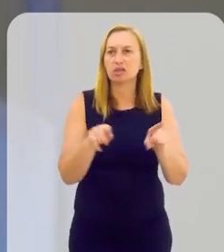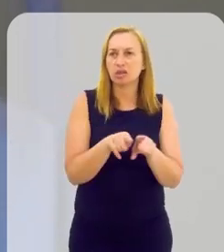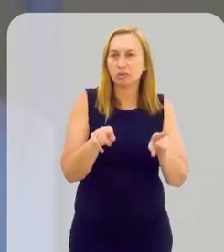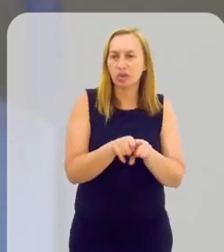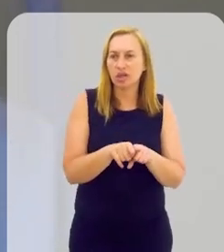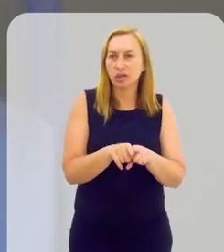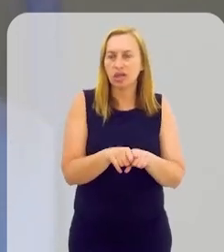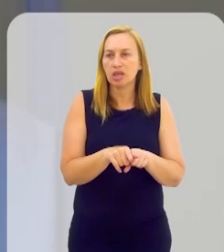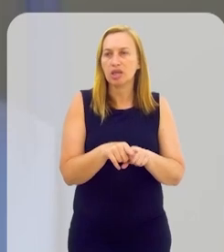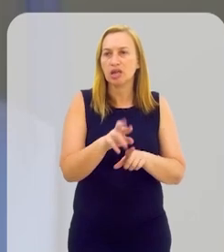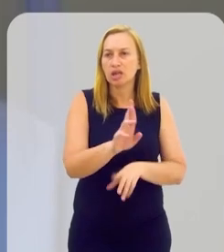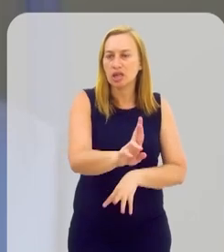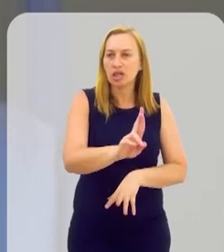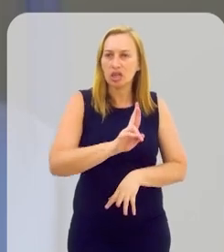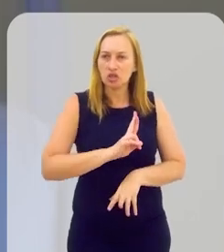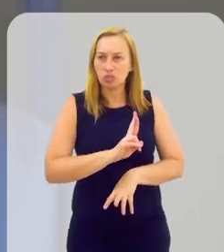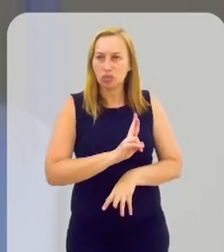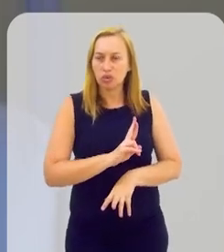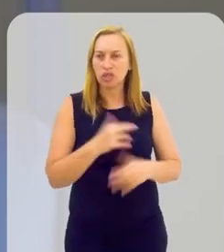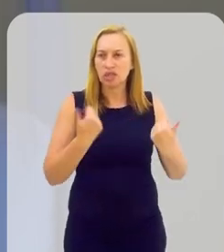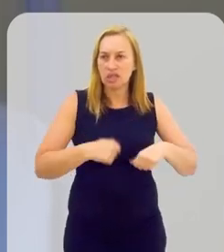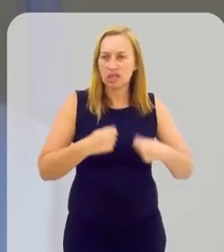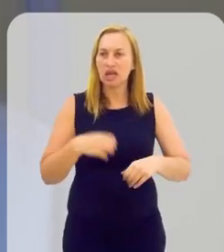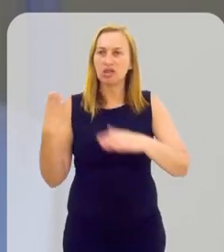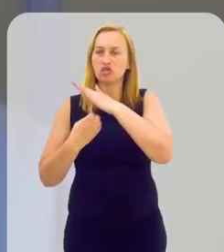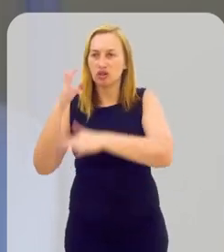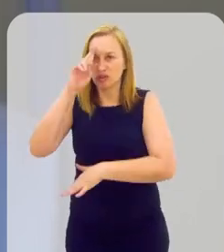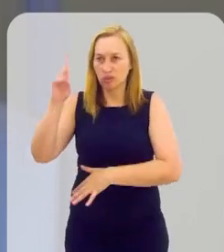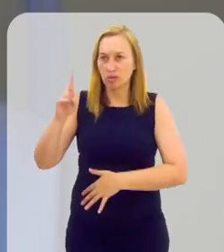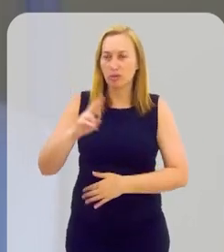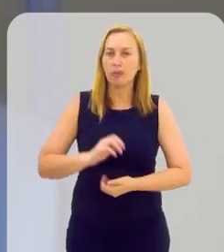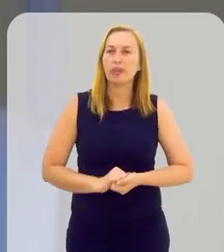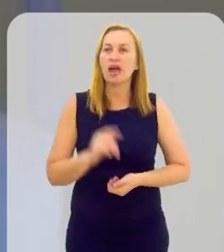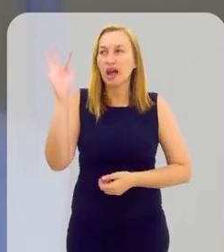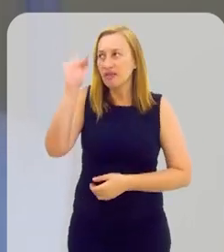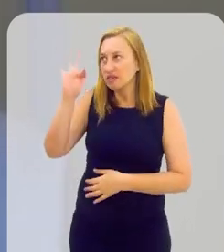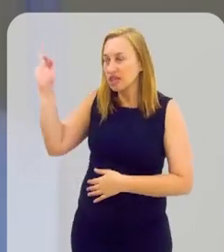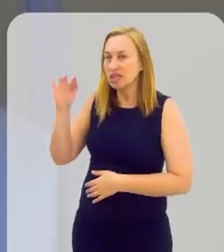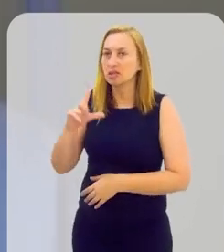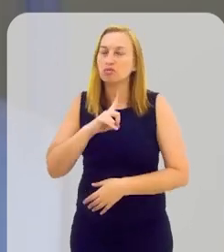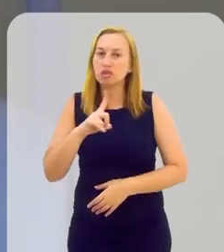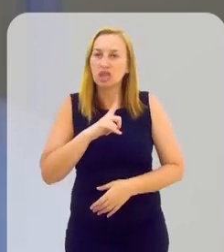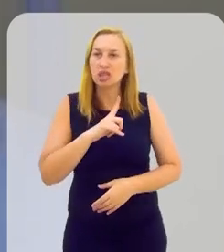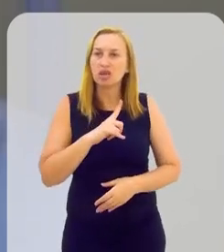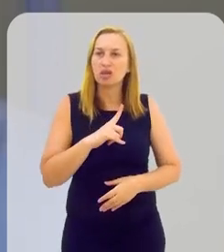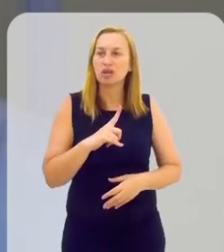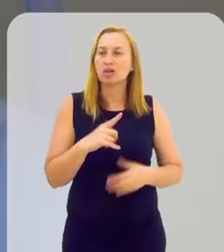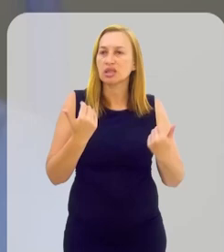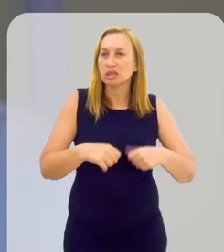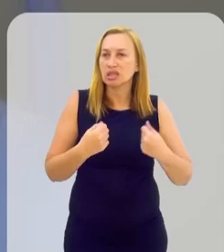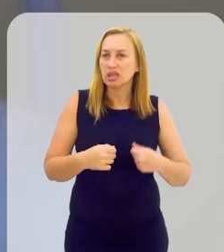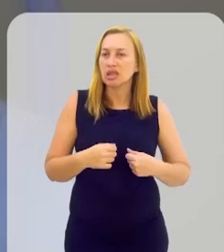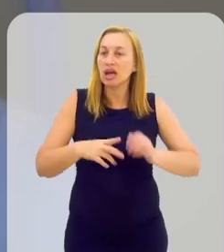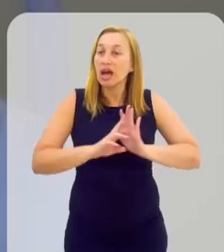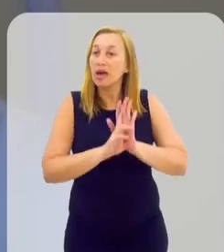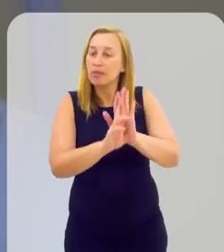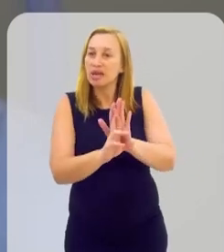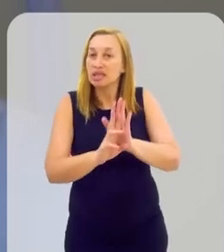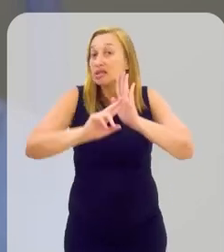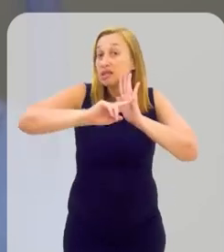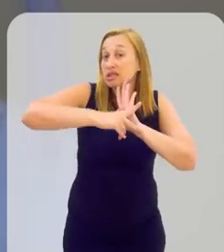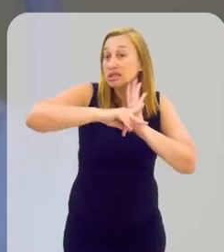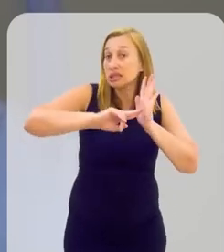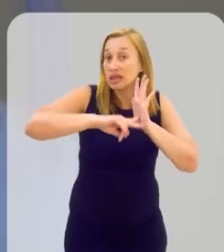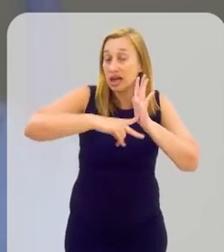sustentar os sindicatos de maneira operacional para que eles respondam à altura às demandas dos empresários. A federação